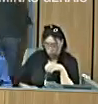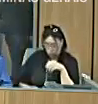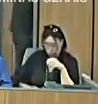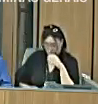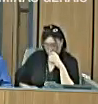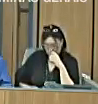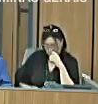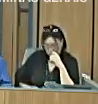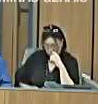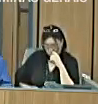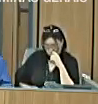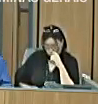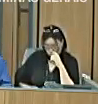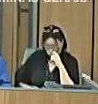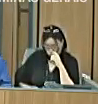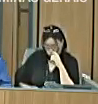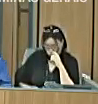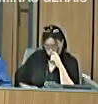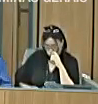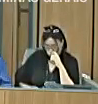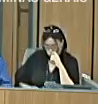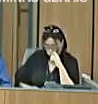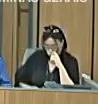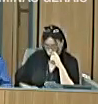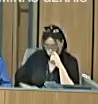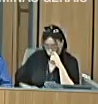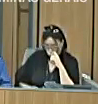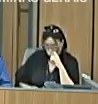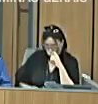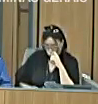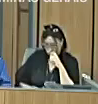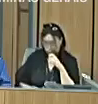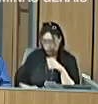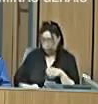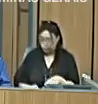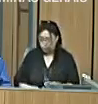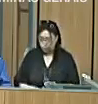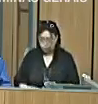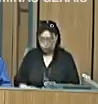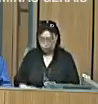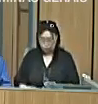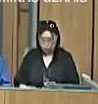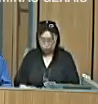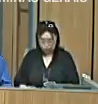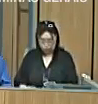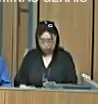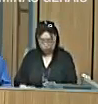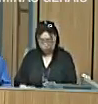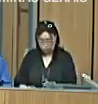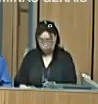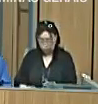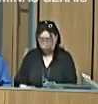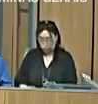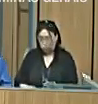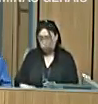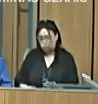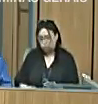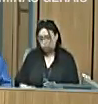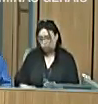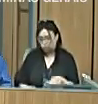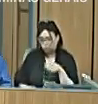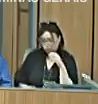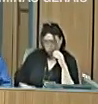aquele adolescente se ele possui alguma no no linguajar alguma guerra com alguma outra gangue